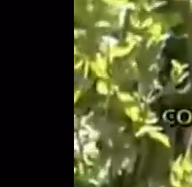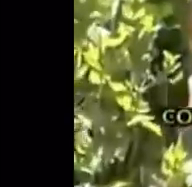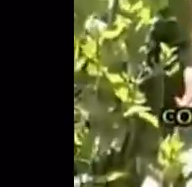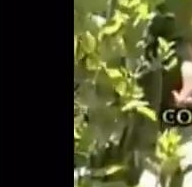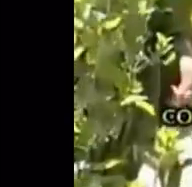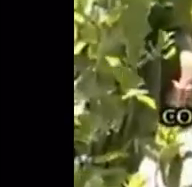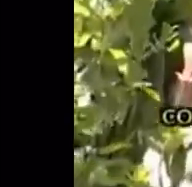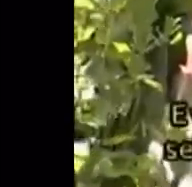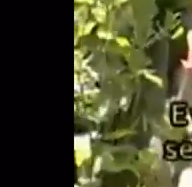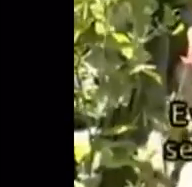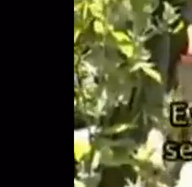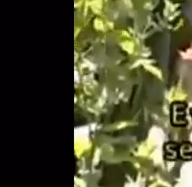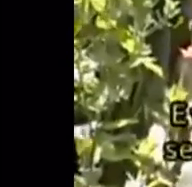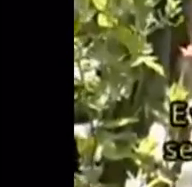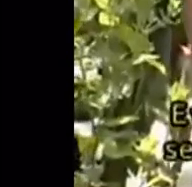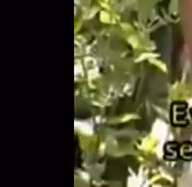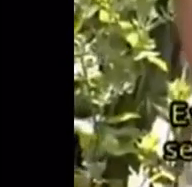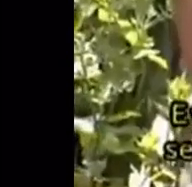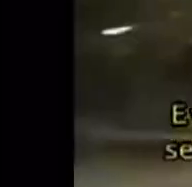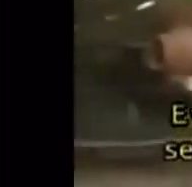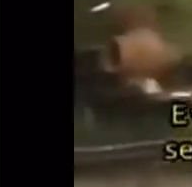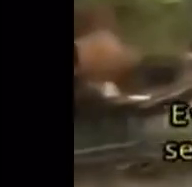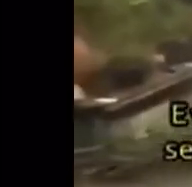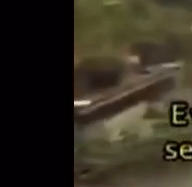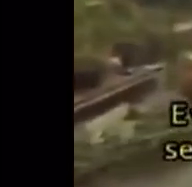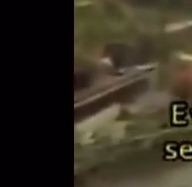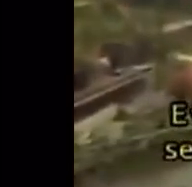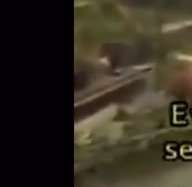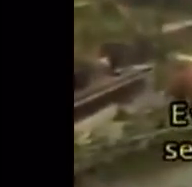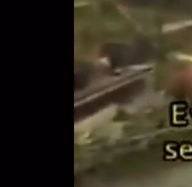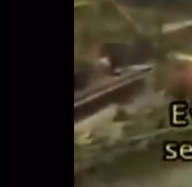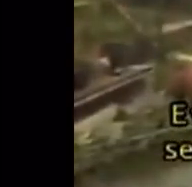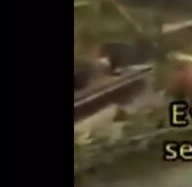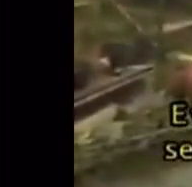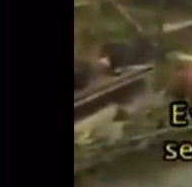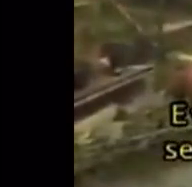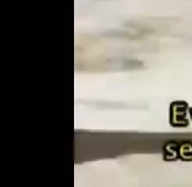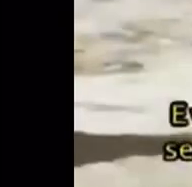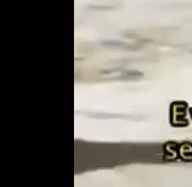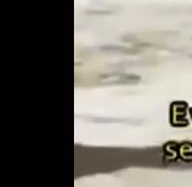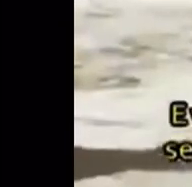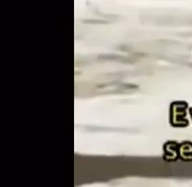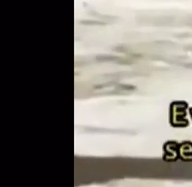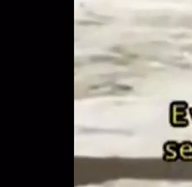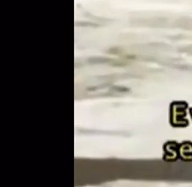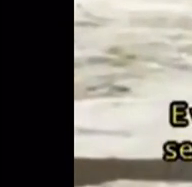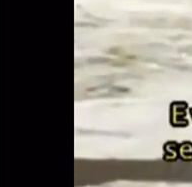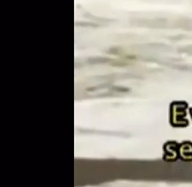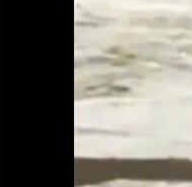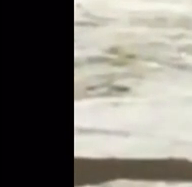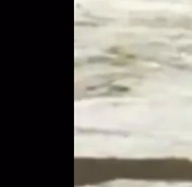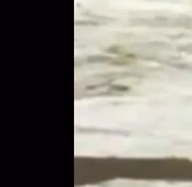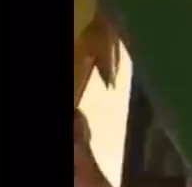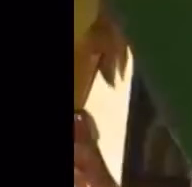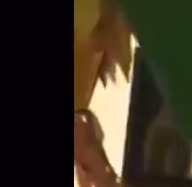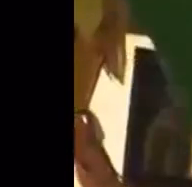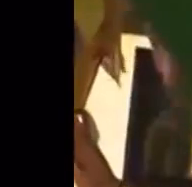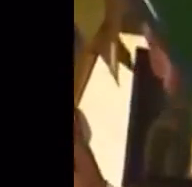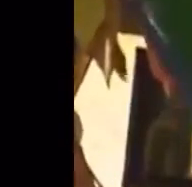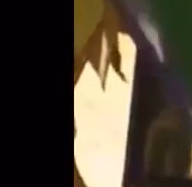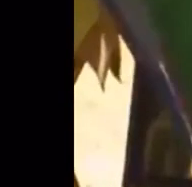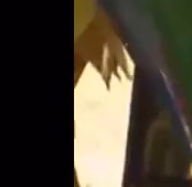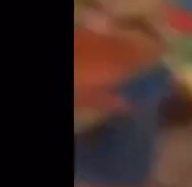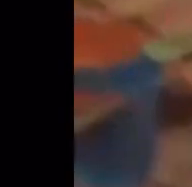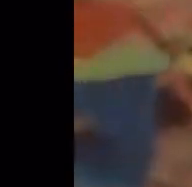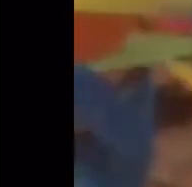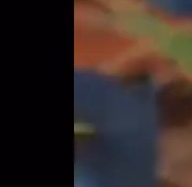Com seus costumes. E você justamente vivenciar aqui como se vivenciavam nos sertões paraibanos, no nosso Agreste, no